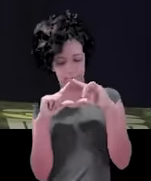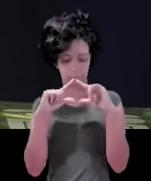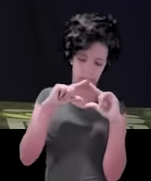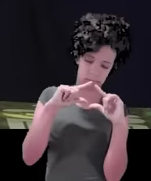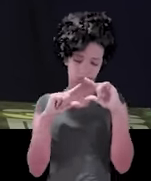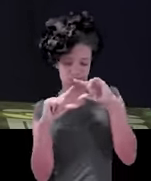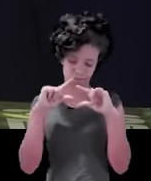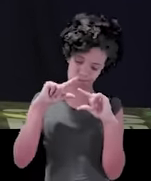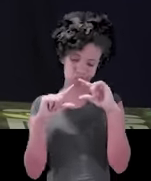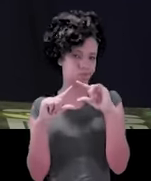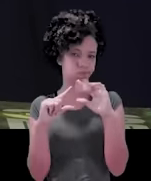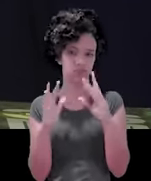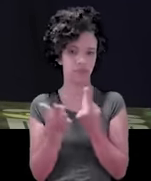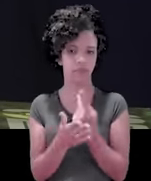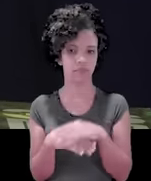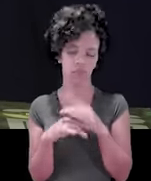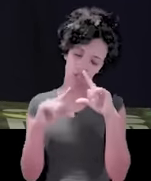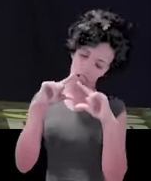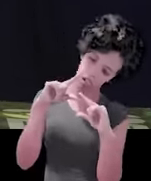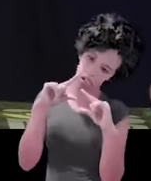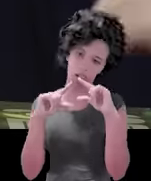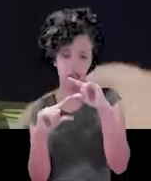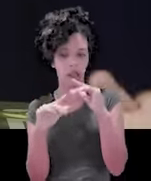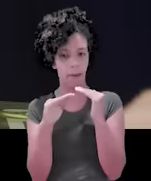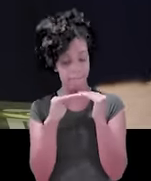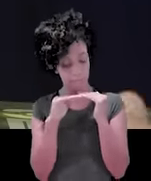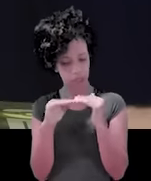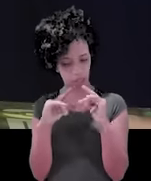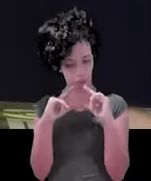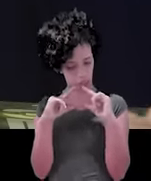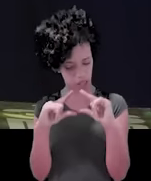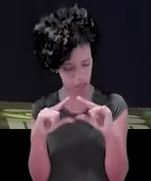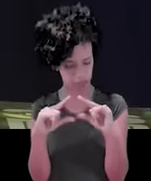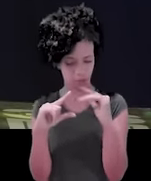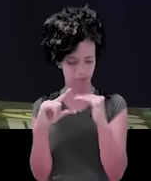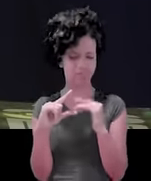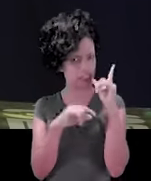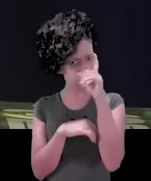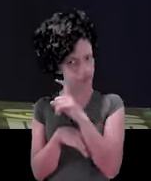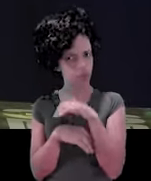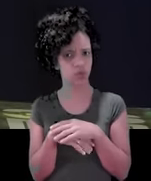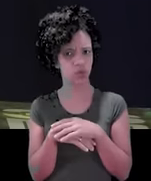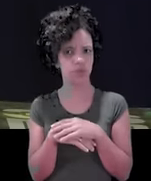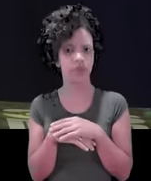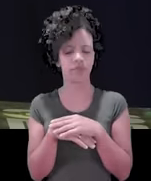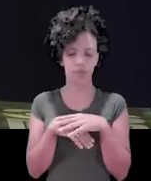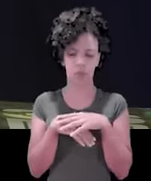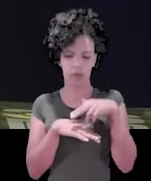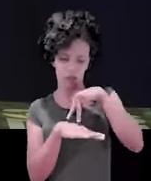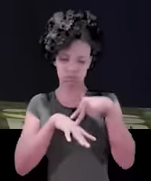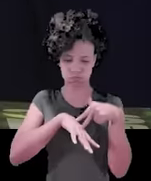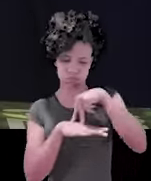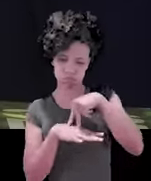para cada lado tá fez a quebrado vai cair e manter o equilíbrio da trabalho sob um